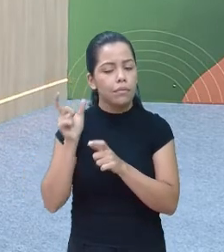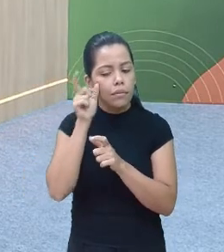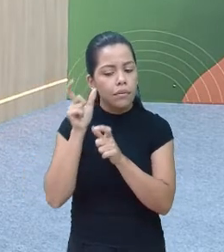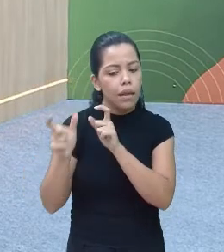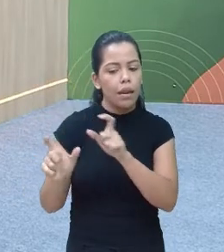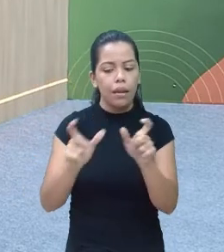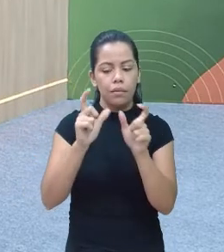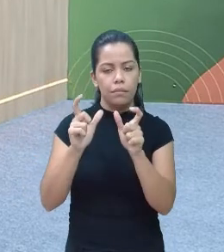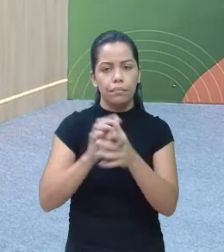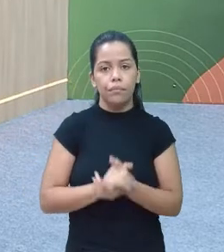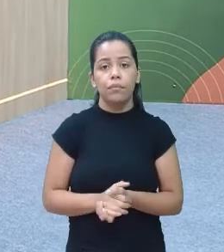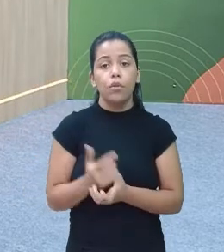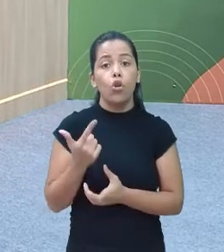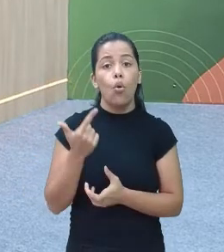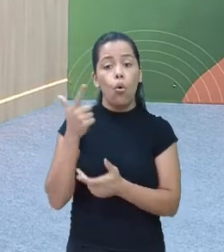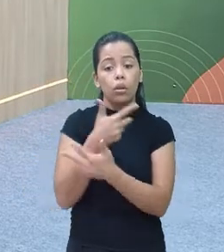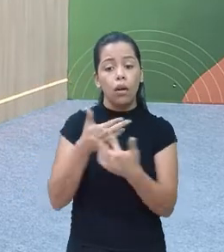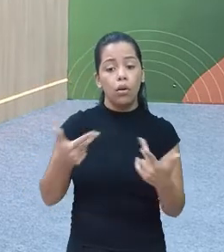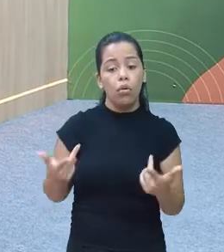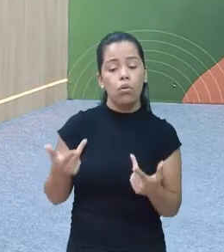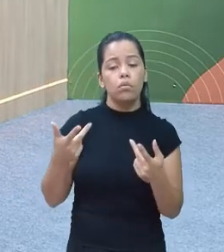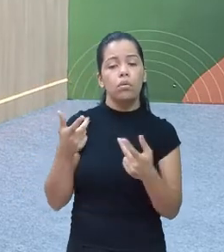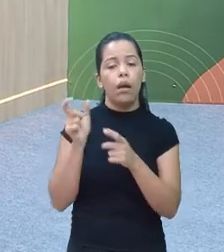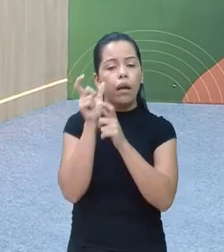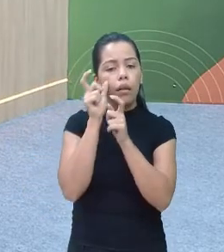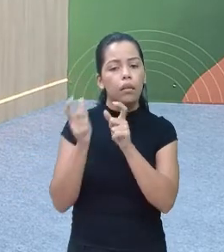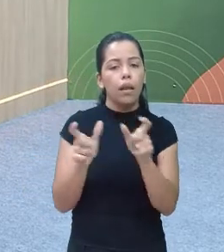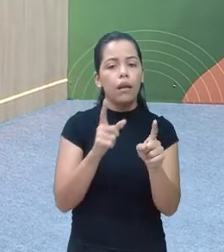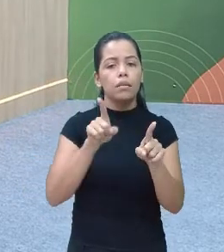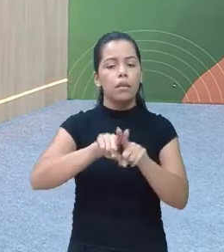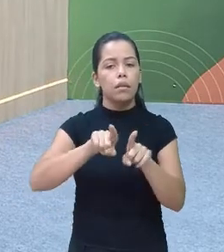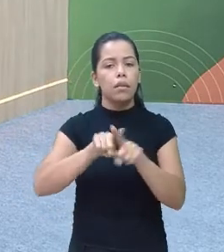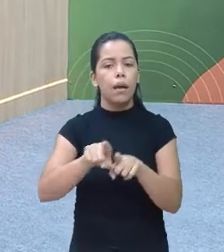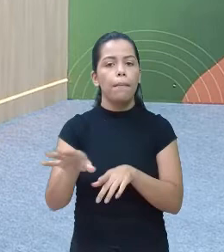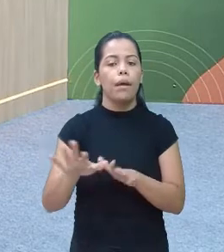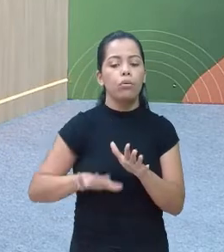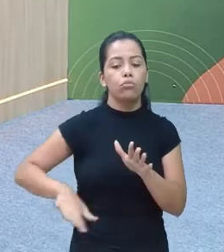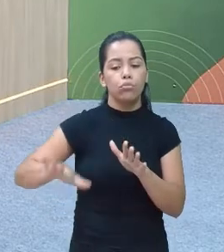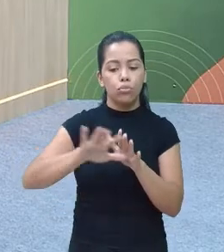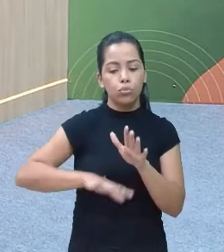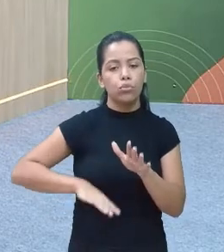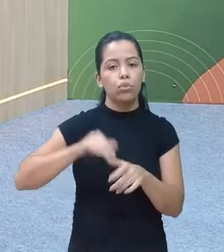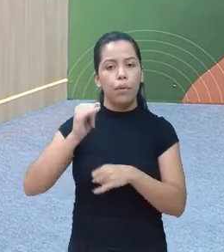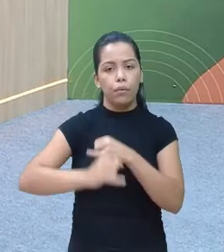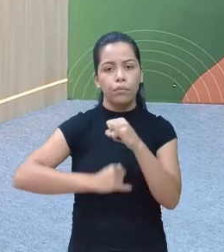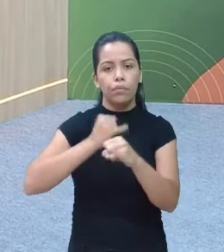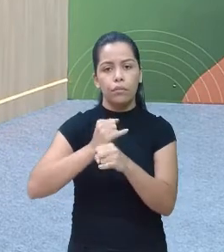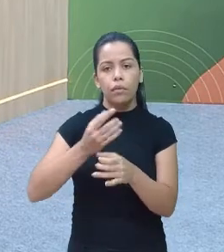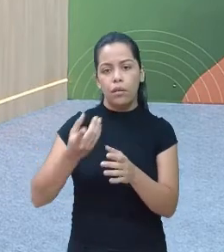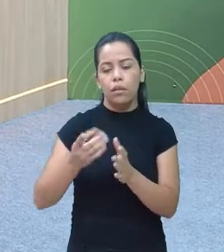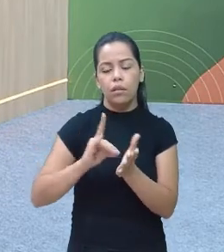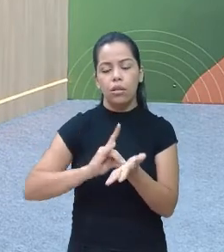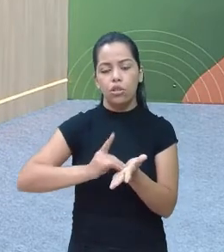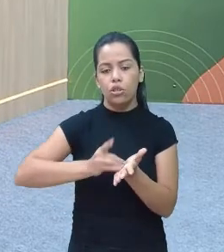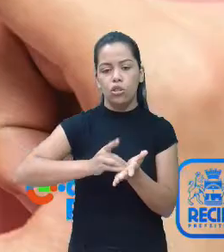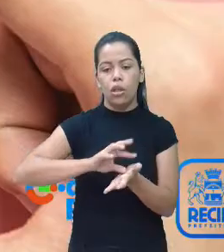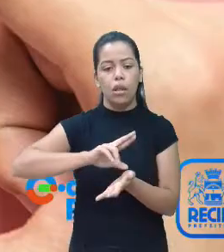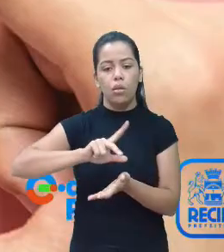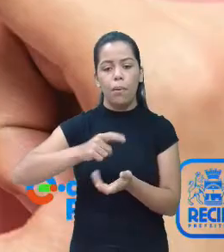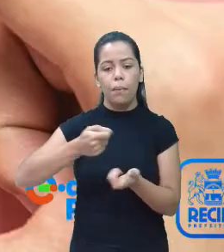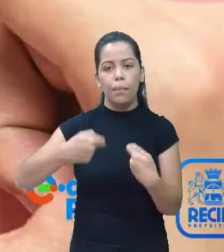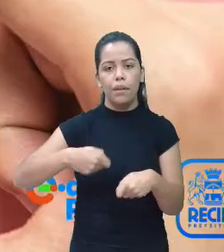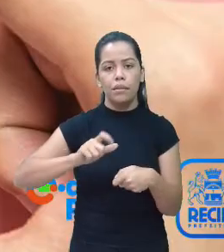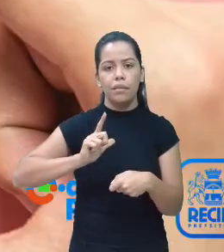Outro ponto interessante do trabalho remoto ou dos meios digitais é a não necessidade de estruturas